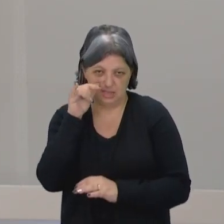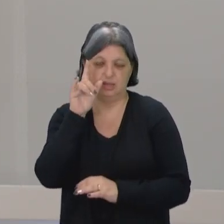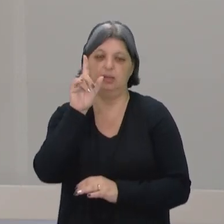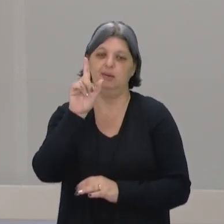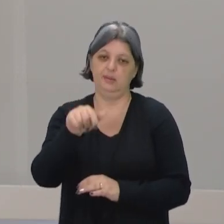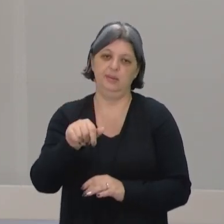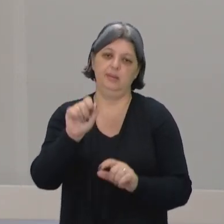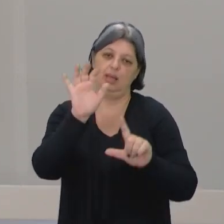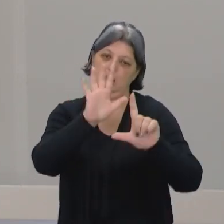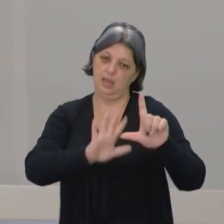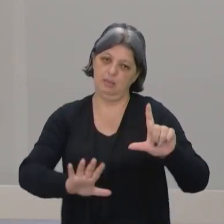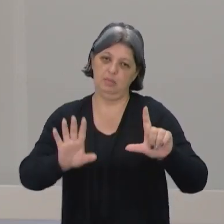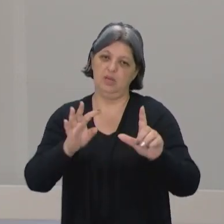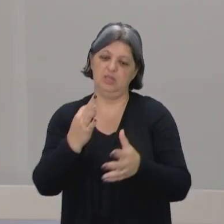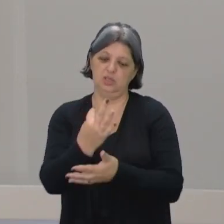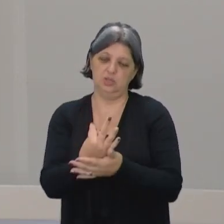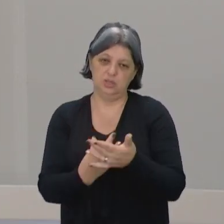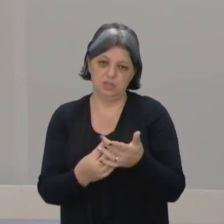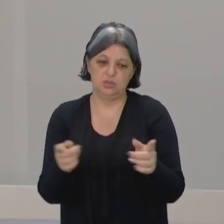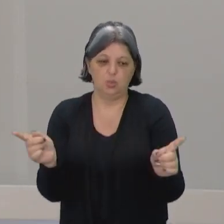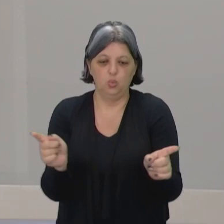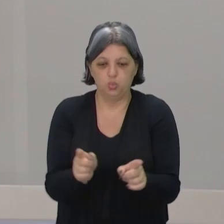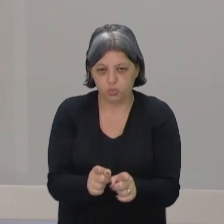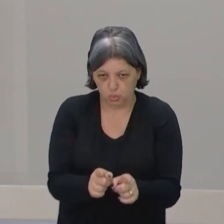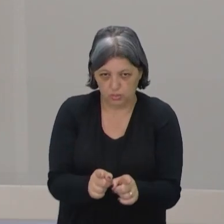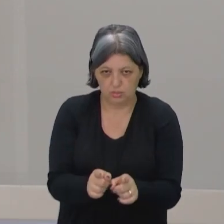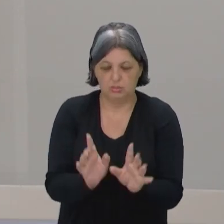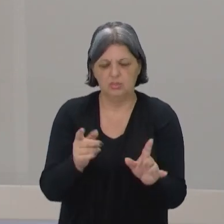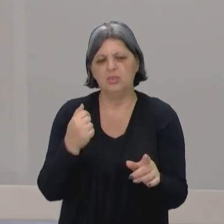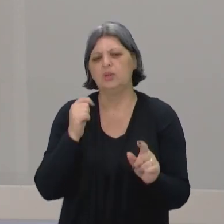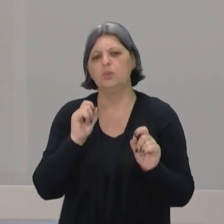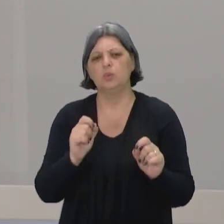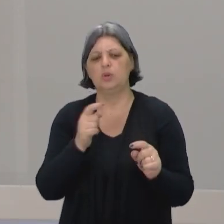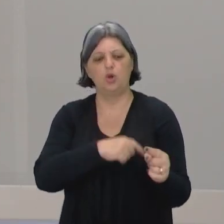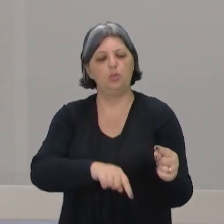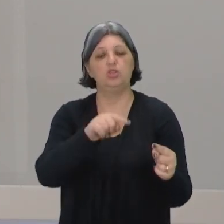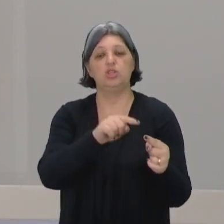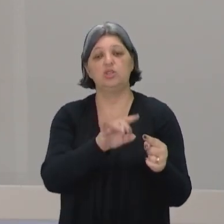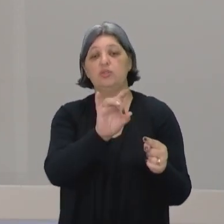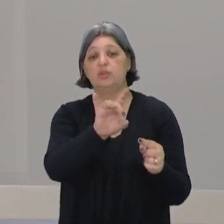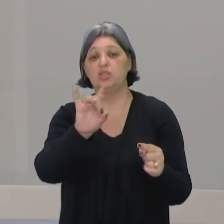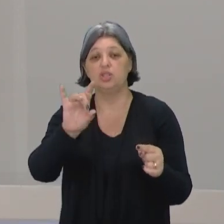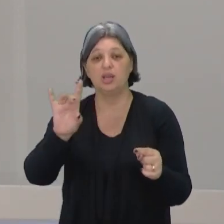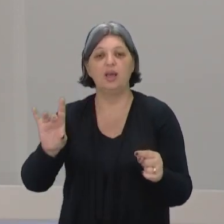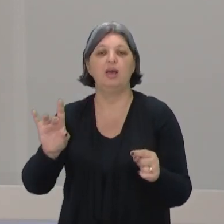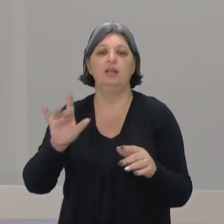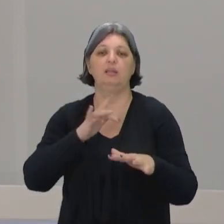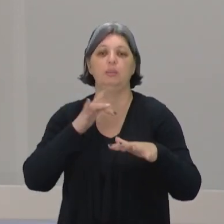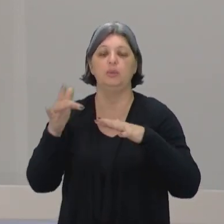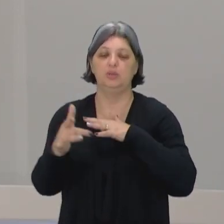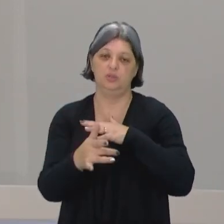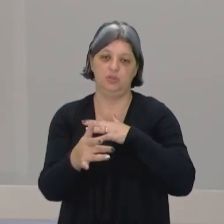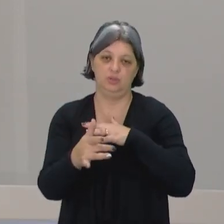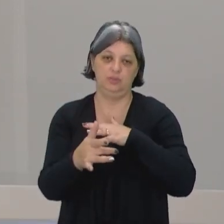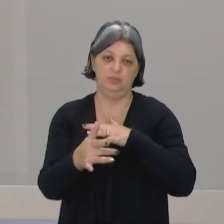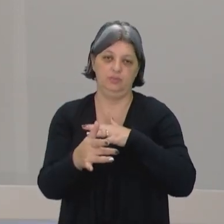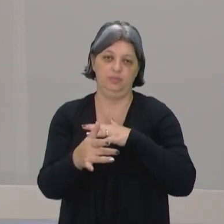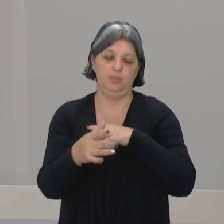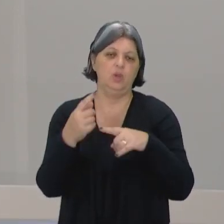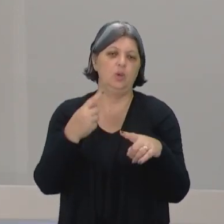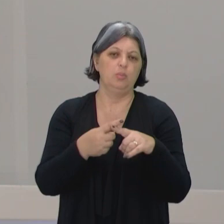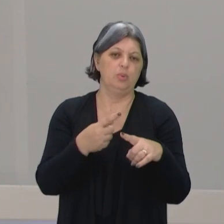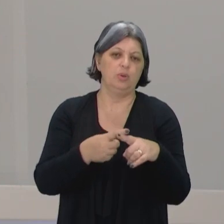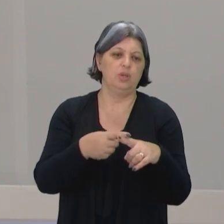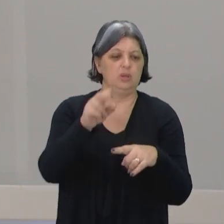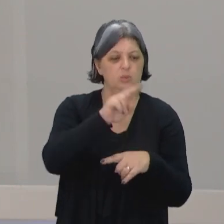curtos. Então, é legal vocês observarem aí qual que é a finalidade dessas mídias, né? E por que será que uma está sendo